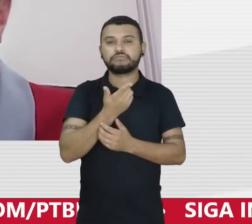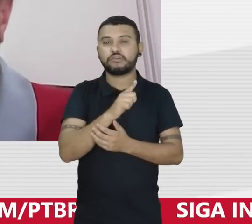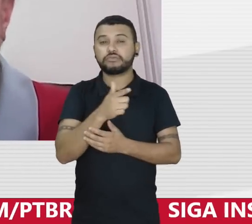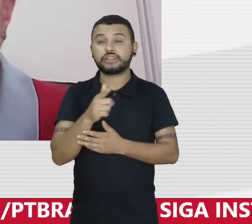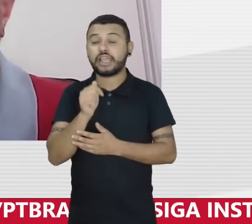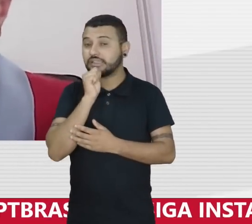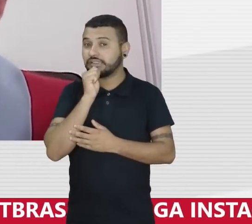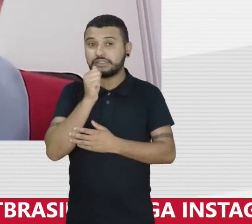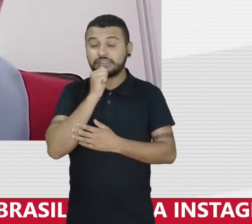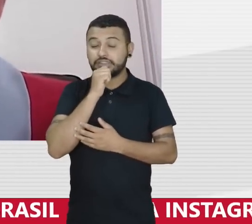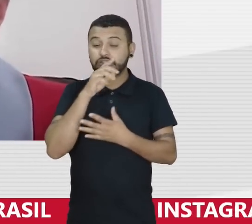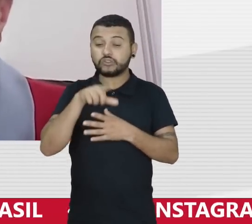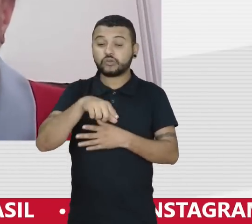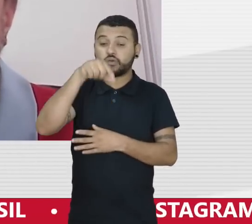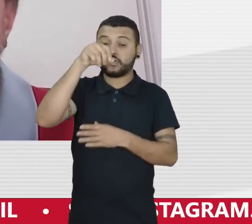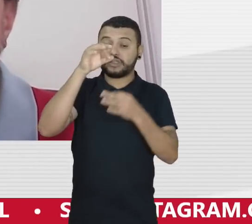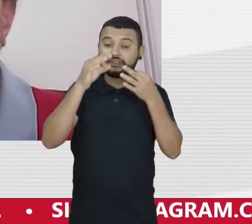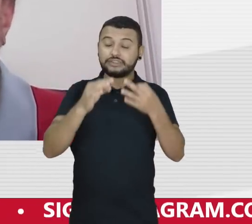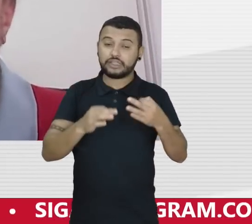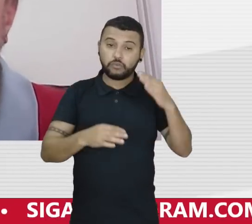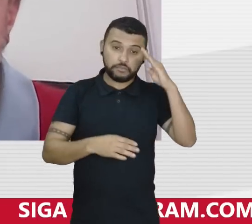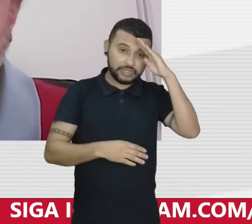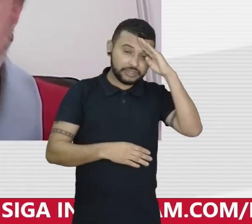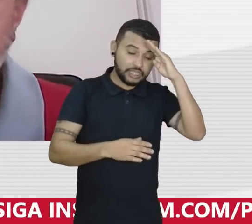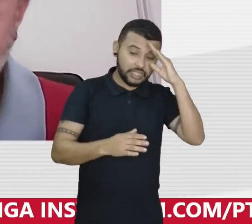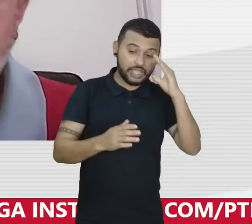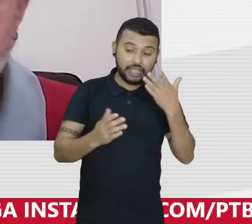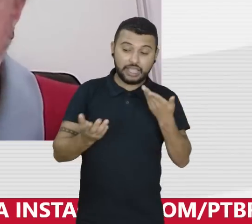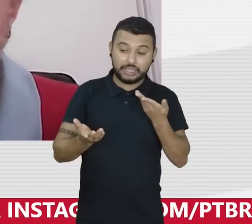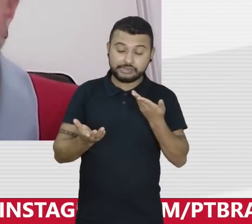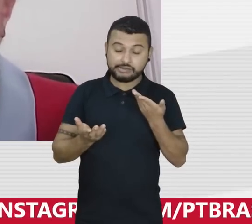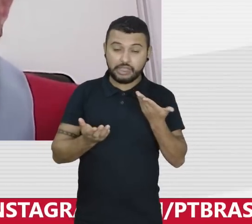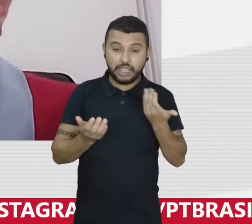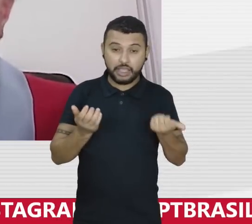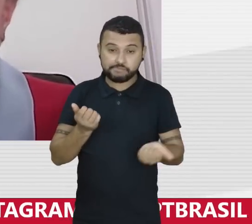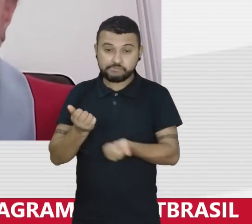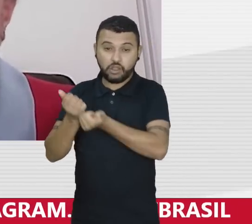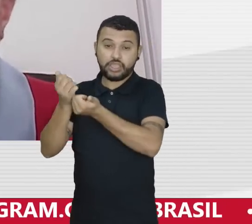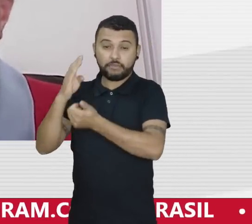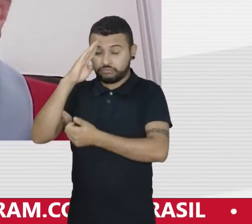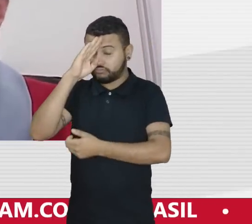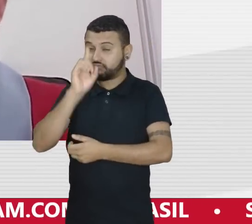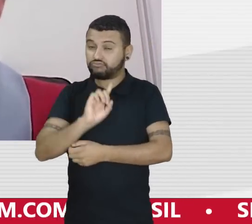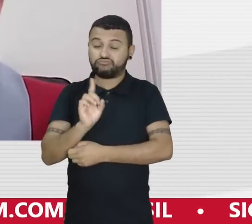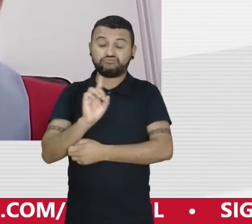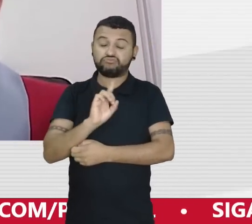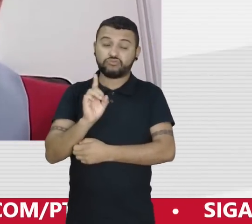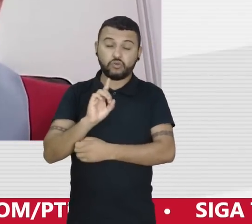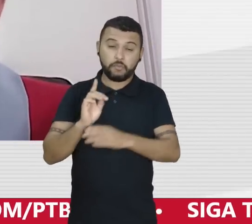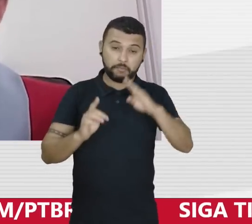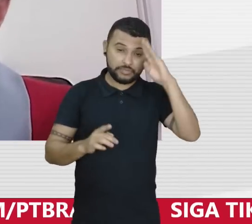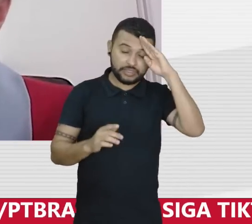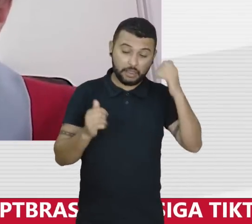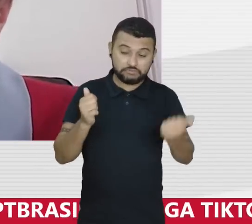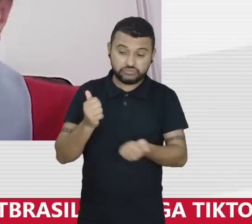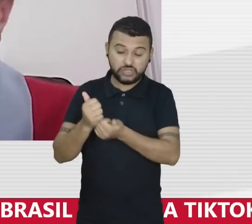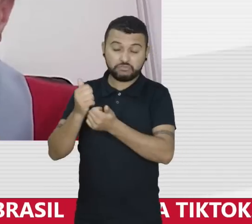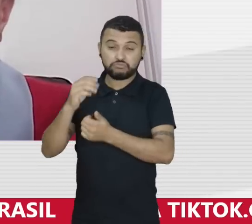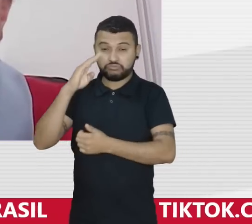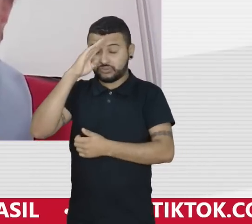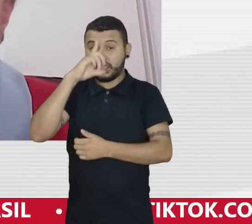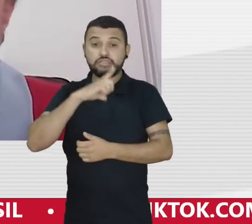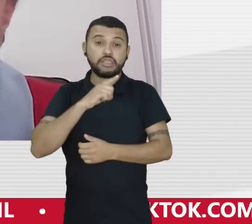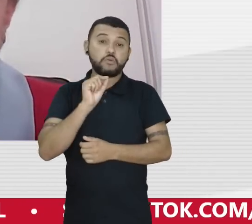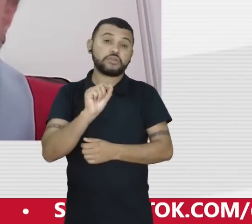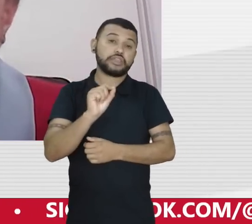uma decisão das Forças Armadas de endossar o Bolsonaro. Primeiro porque nós temos aí